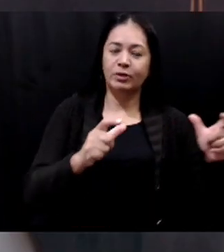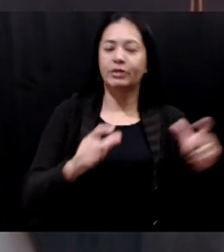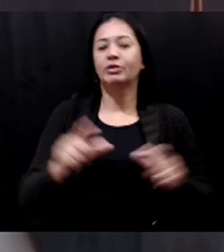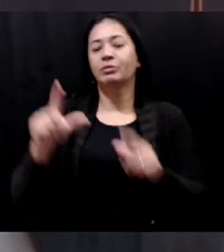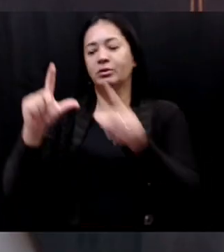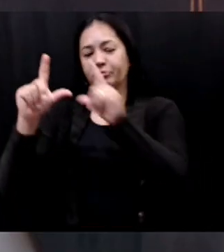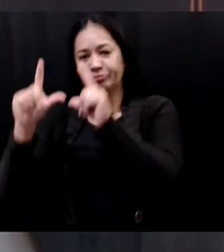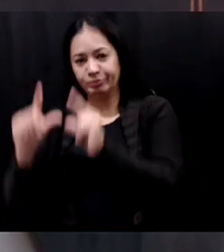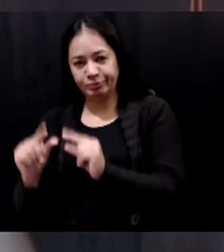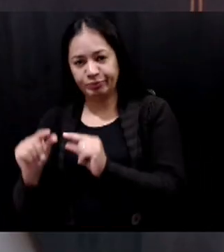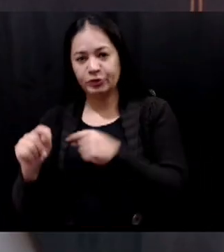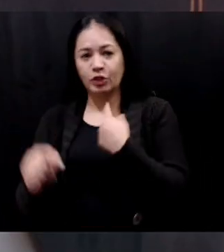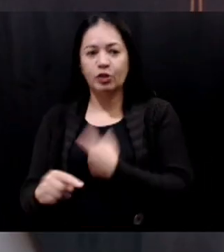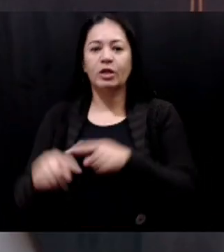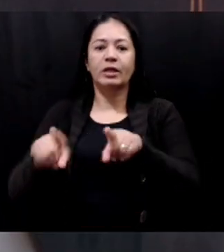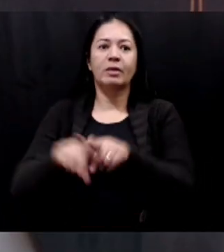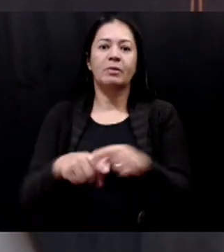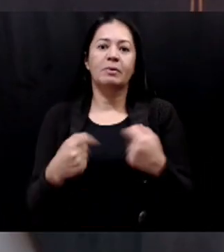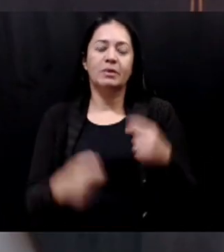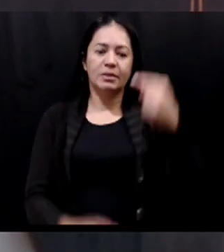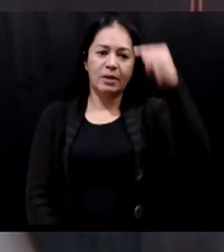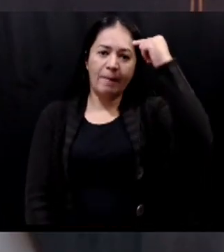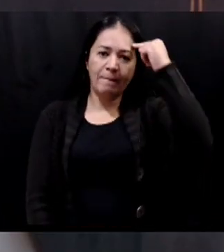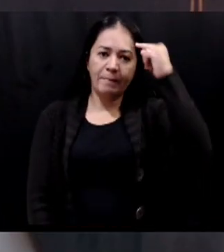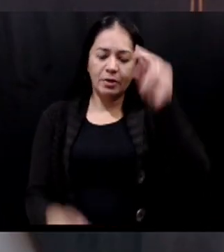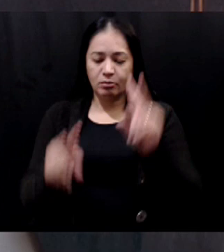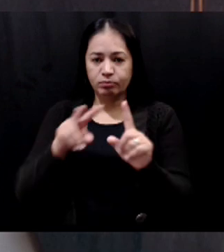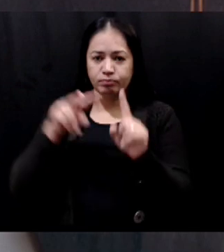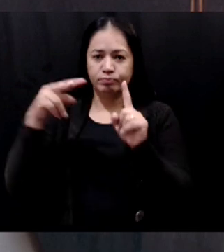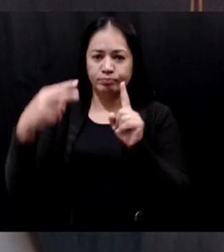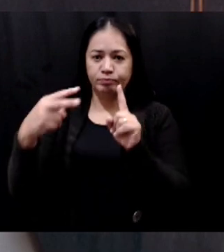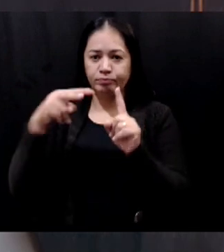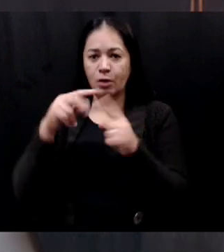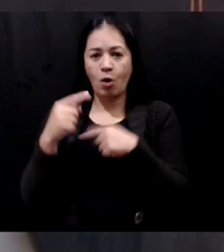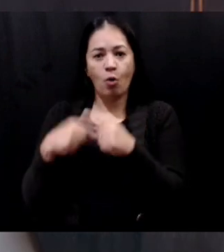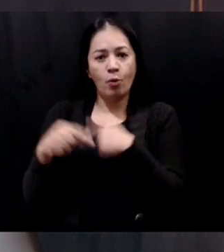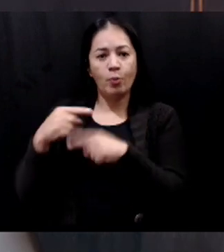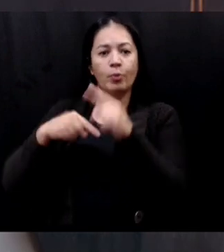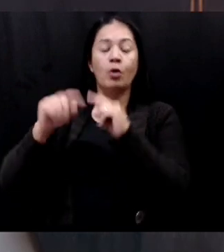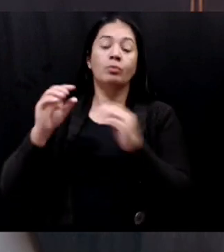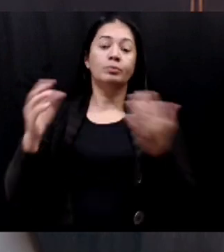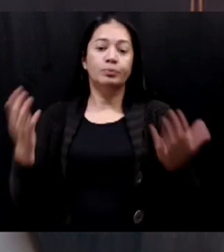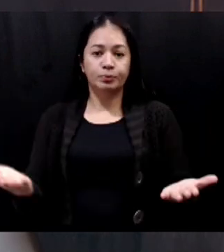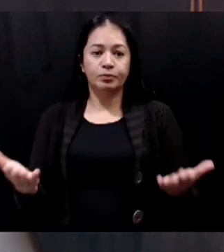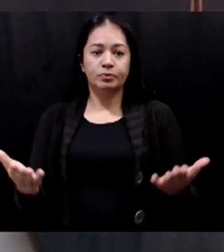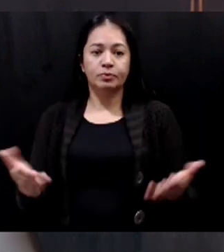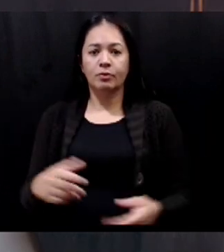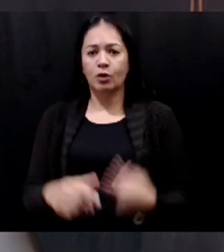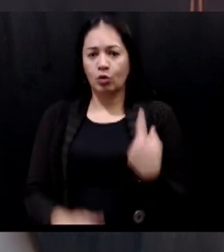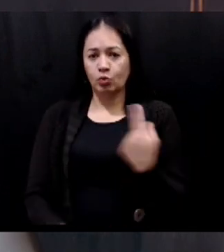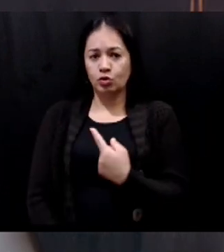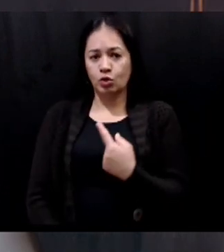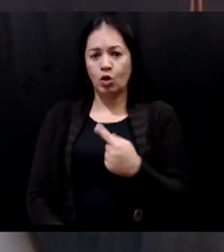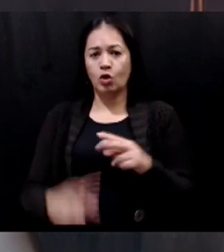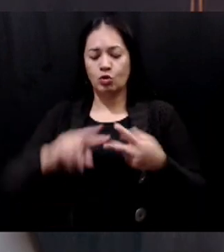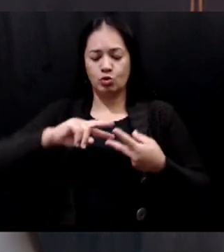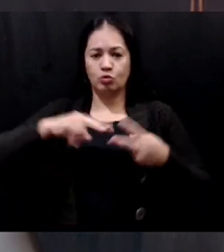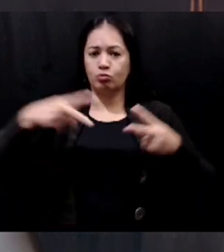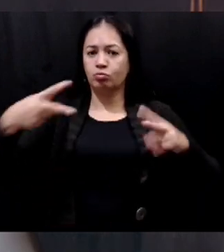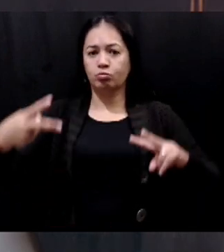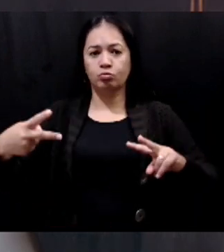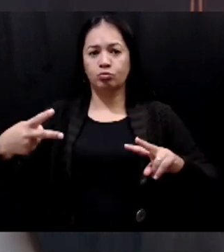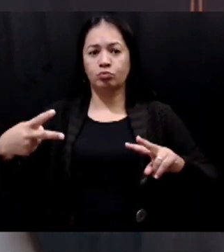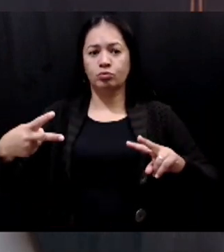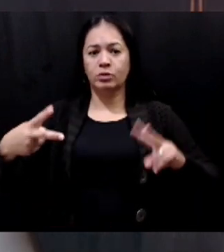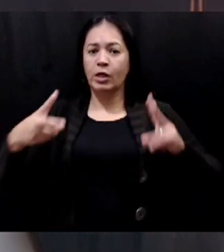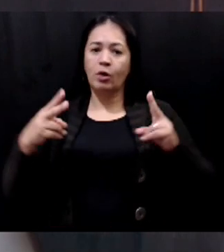tem que pensar na questão do ponto de vista evolutivo. Ou seja, os nossos genes são os mesmos genes dos nossos ancestrais,